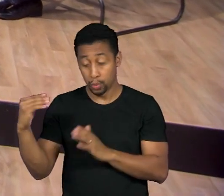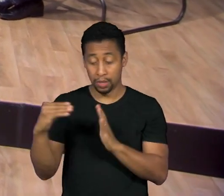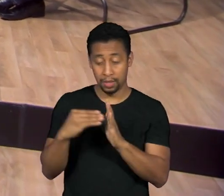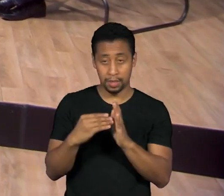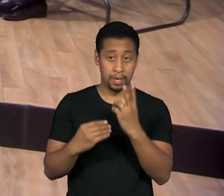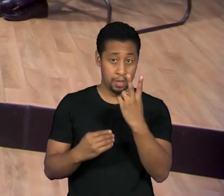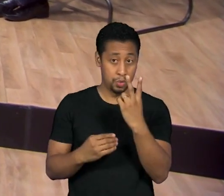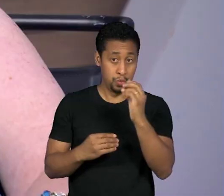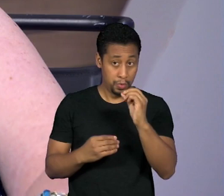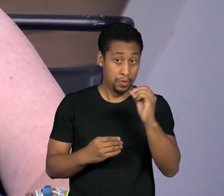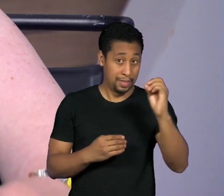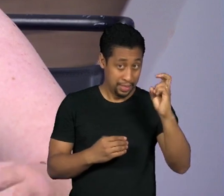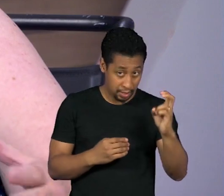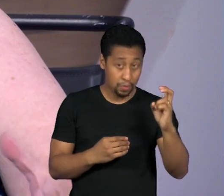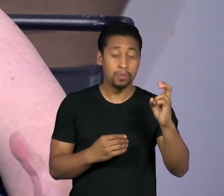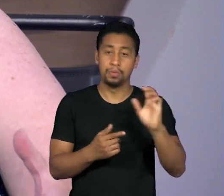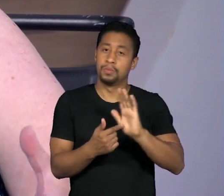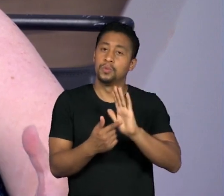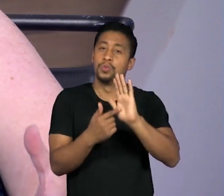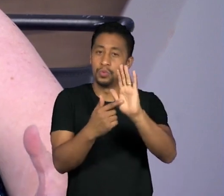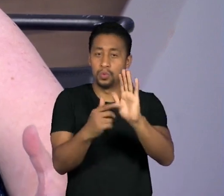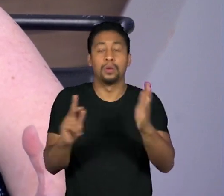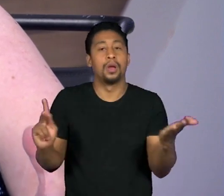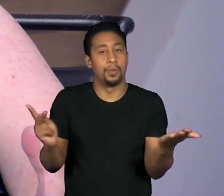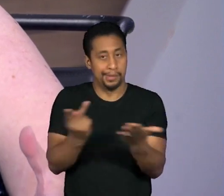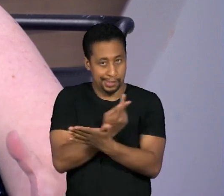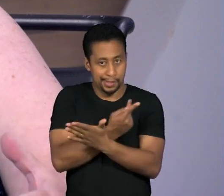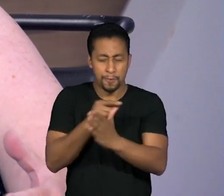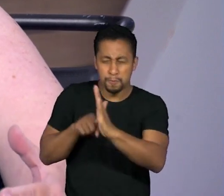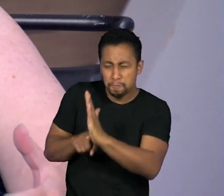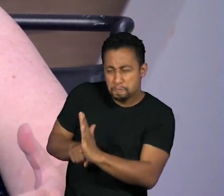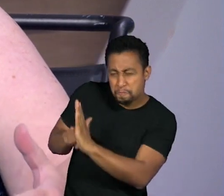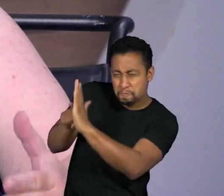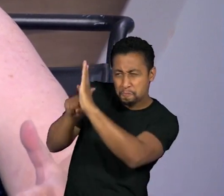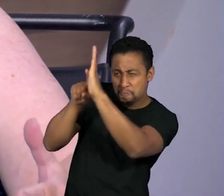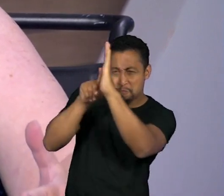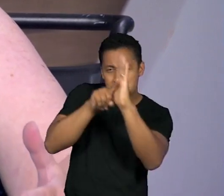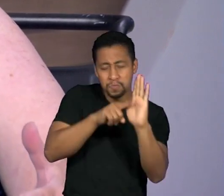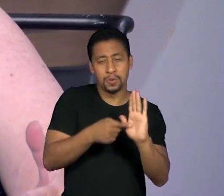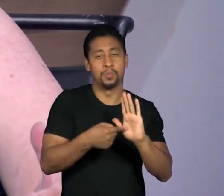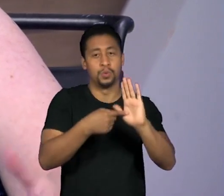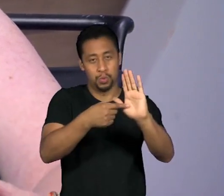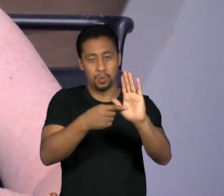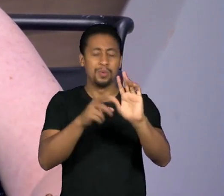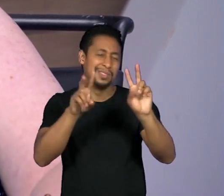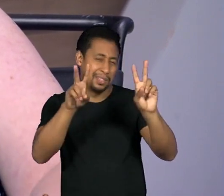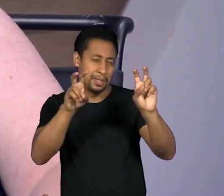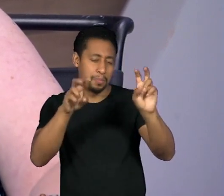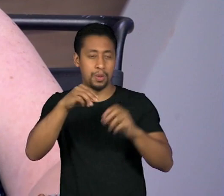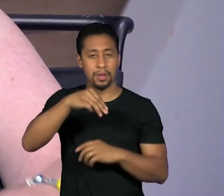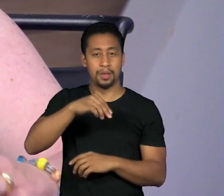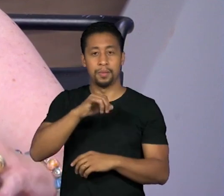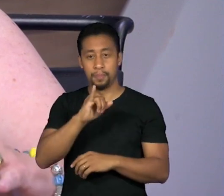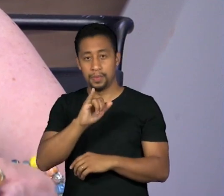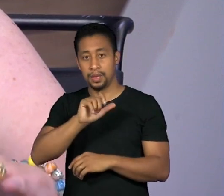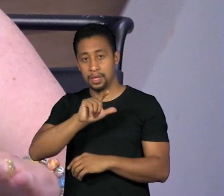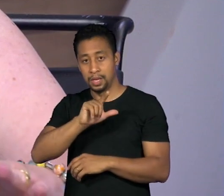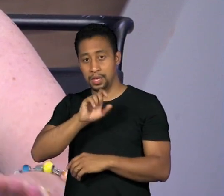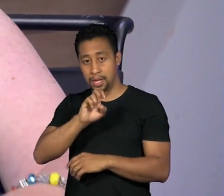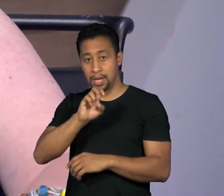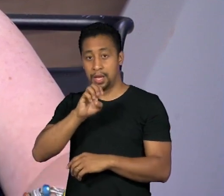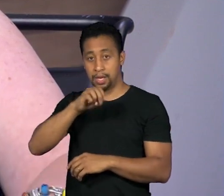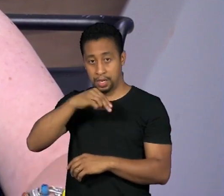avaliação ecossistêmica que chamaram do milênio. Foram 1.300 pesquisadores